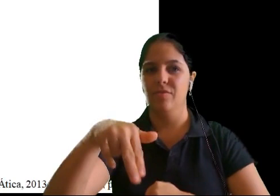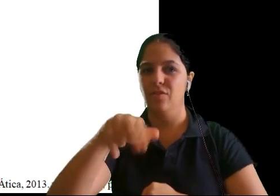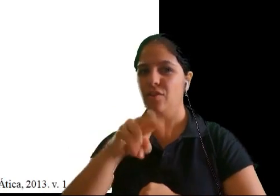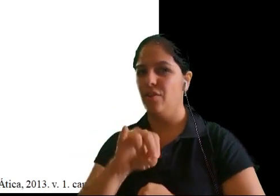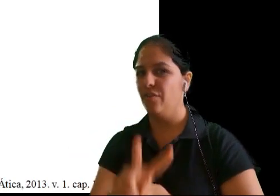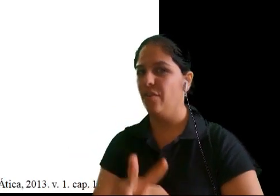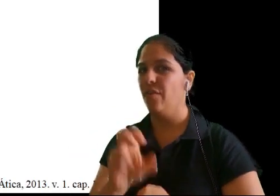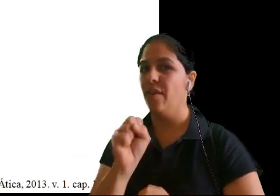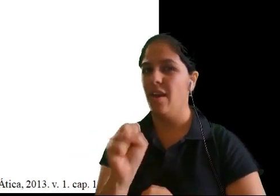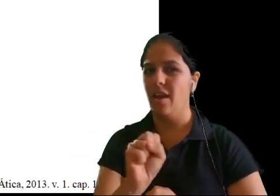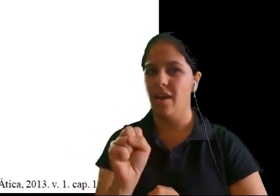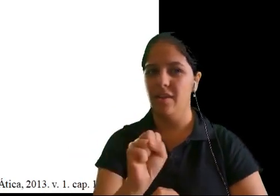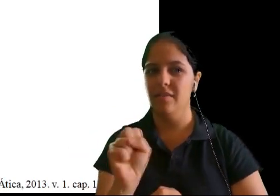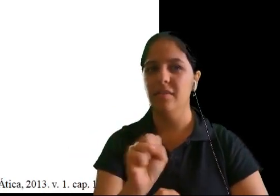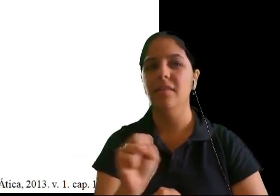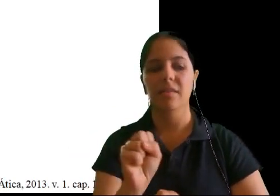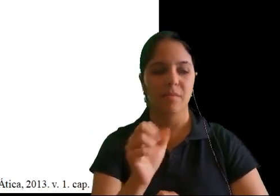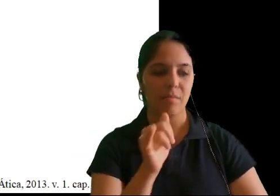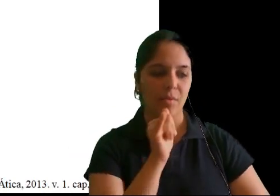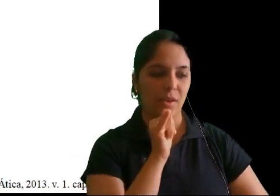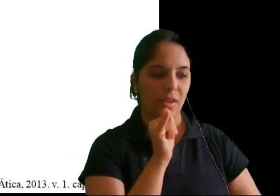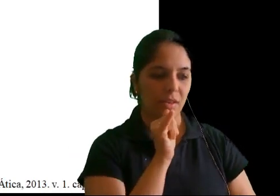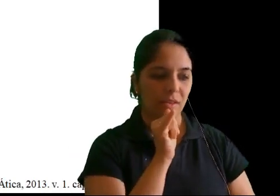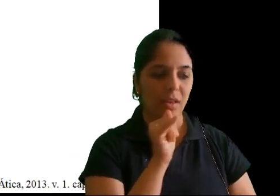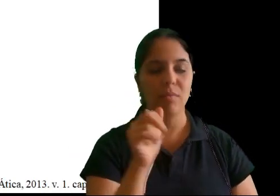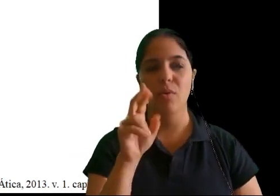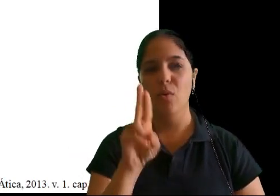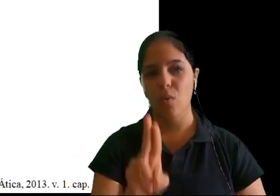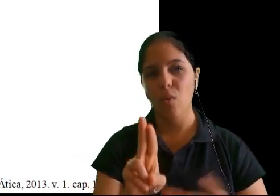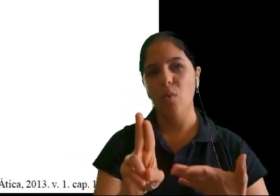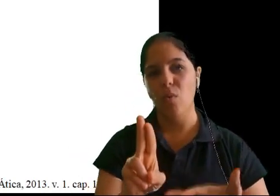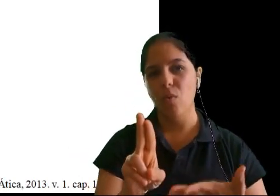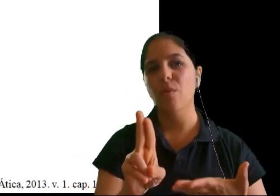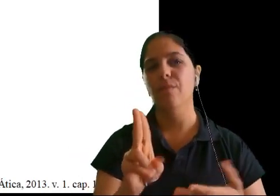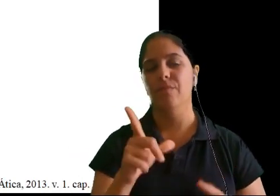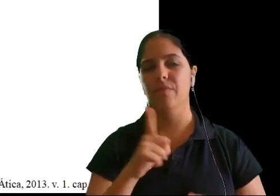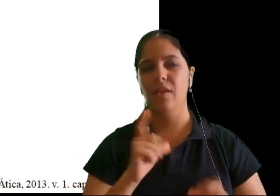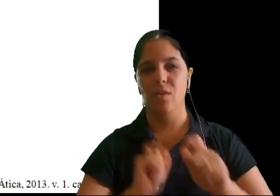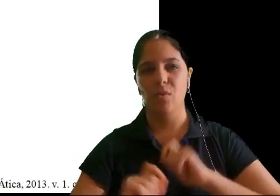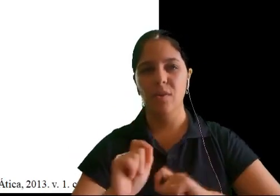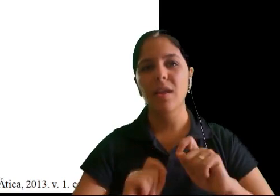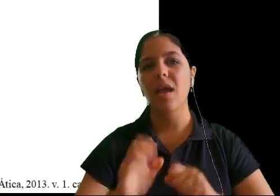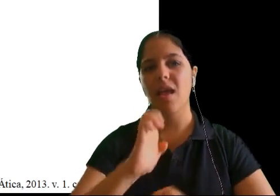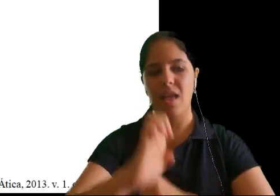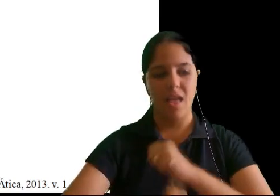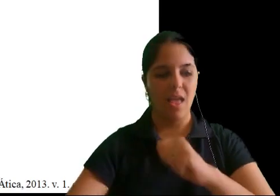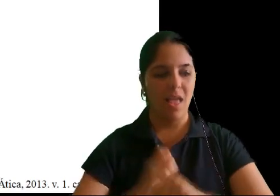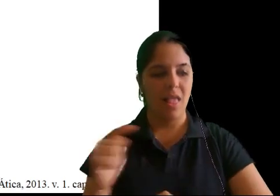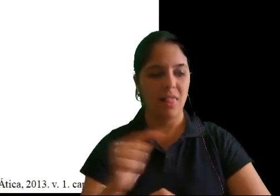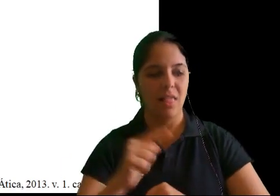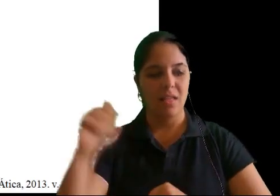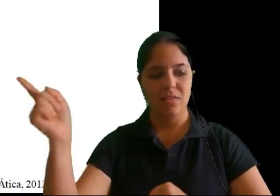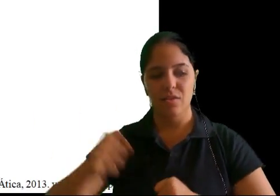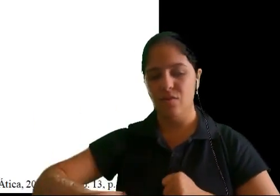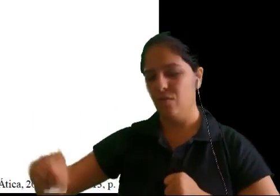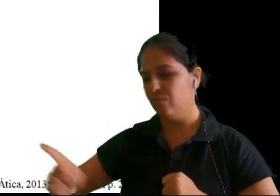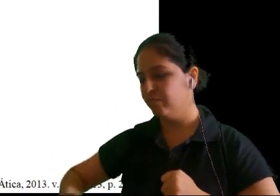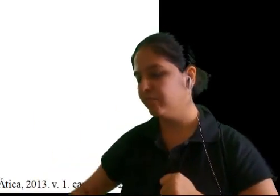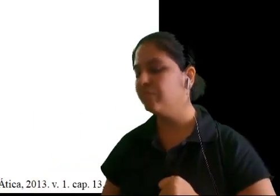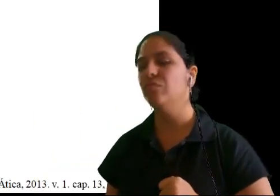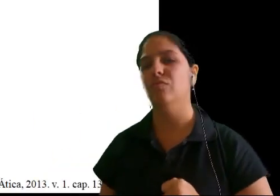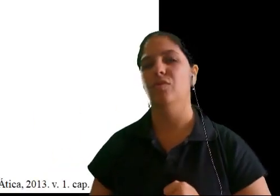um subnível F, como é o caso do urânio, que tem então elétrons aqui